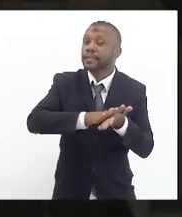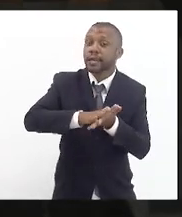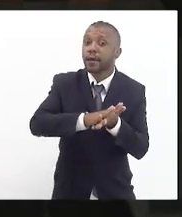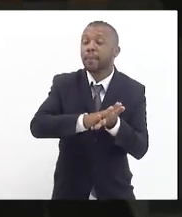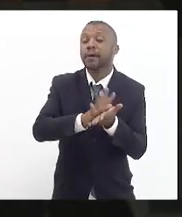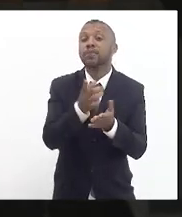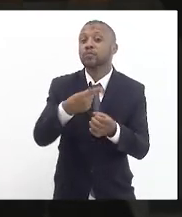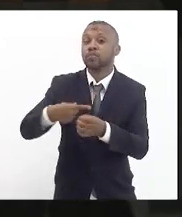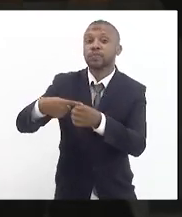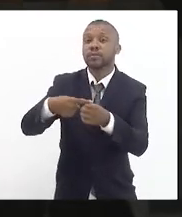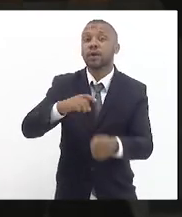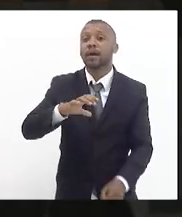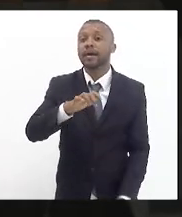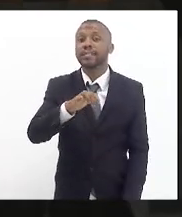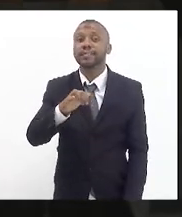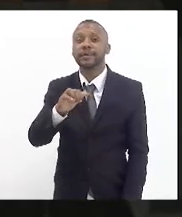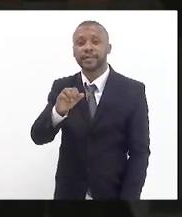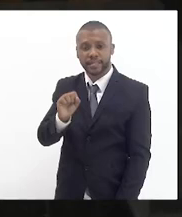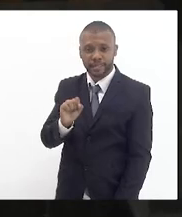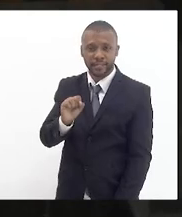Duque de Caxias